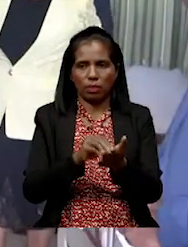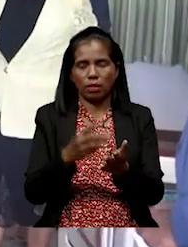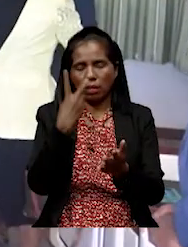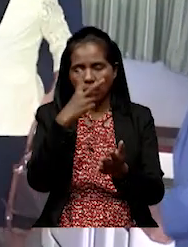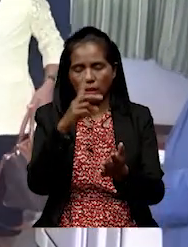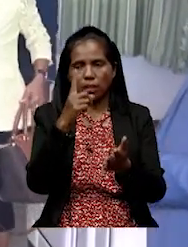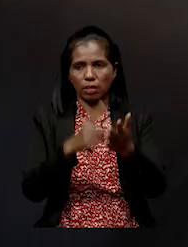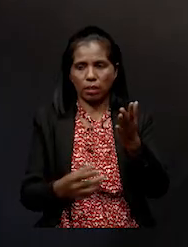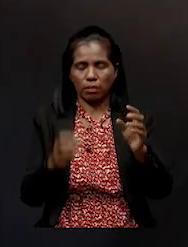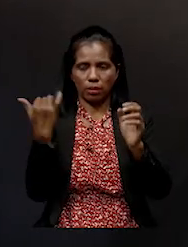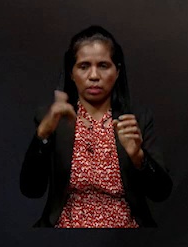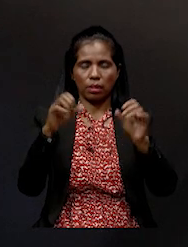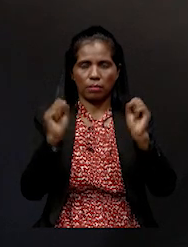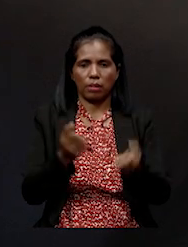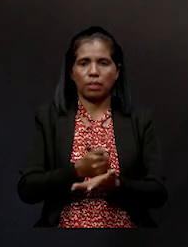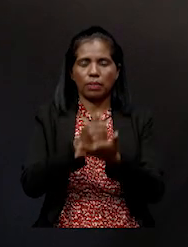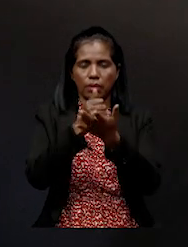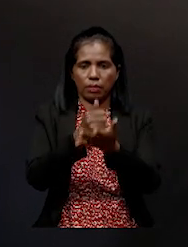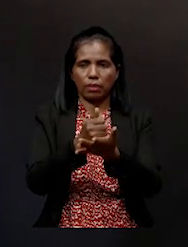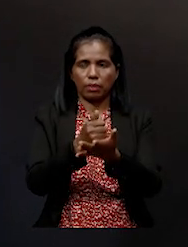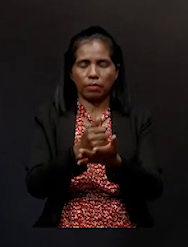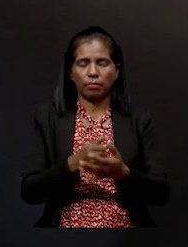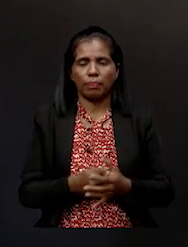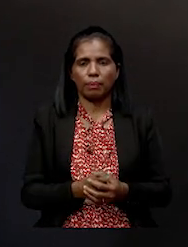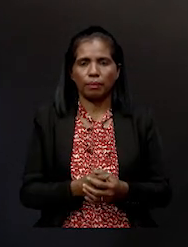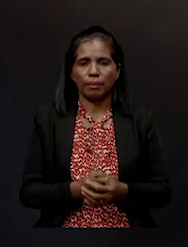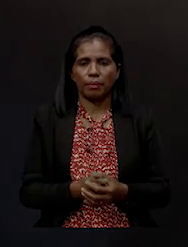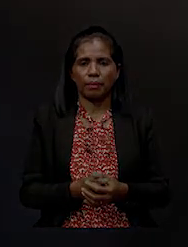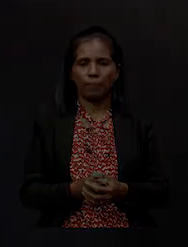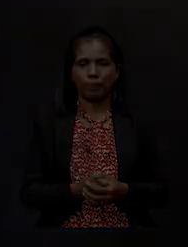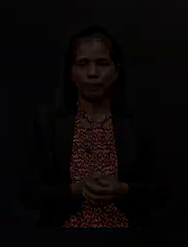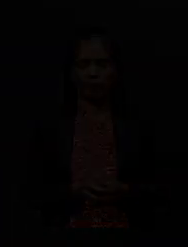sair de mais servir a assistência para poder acelerar processos.